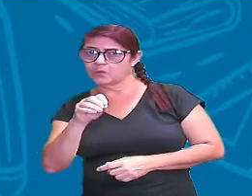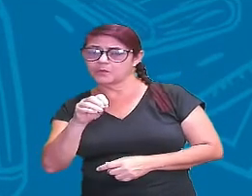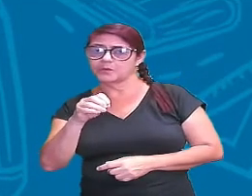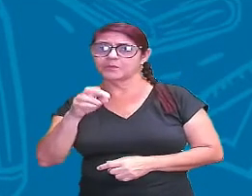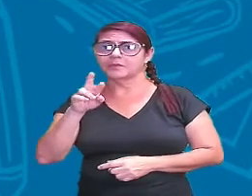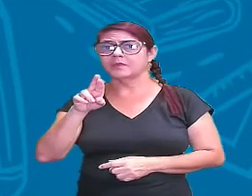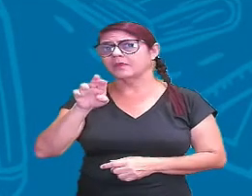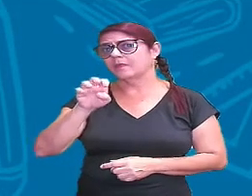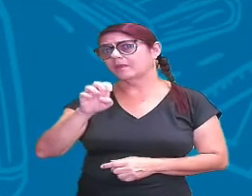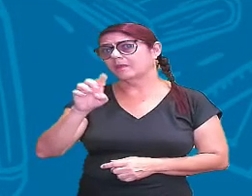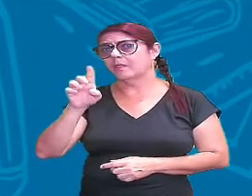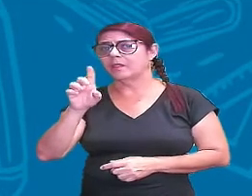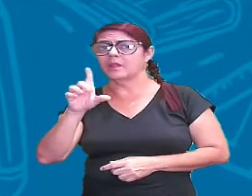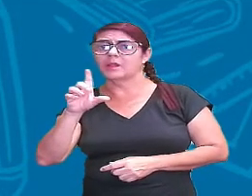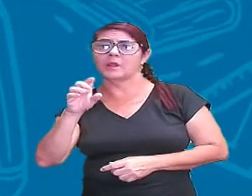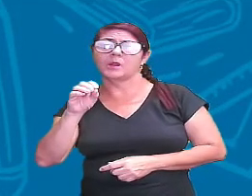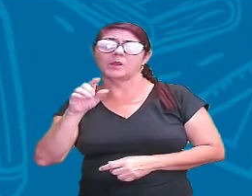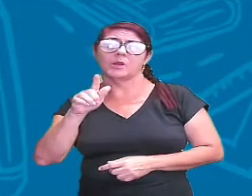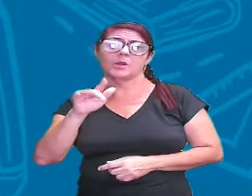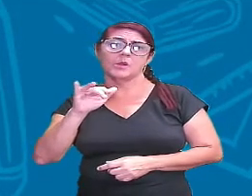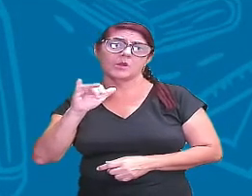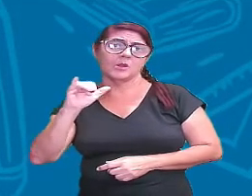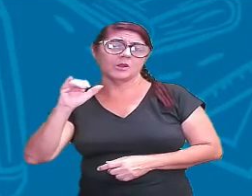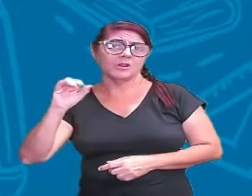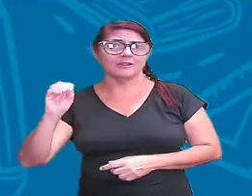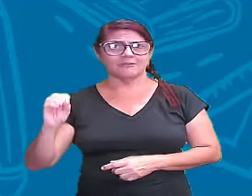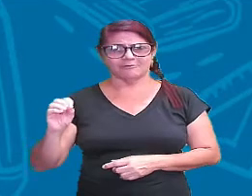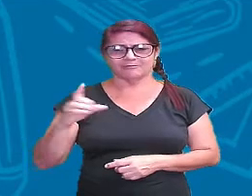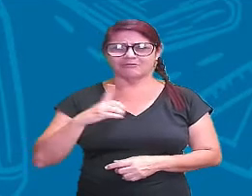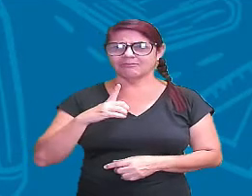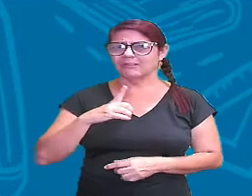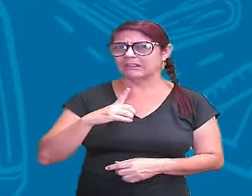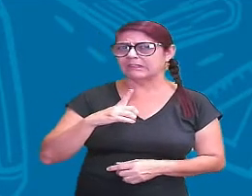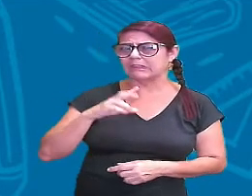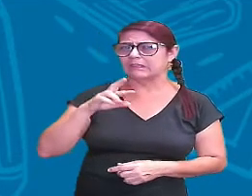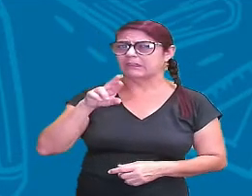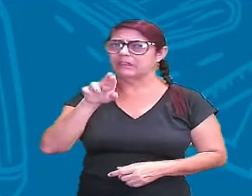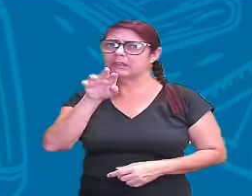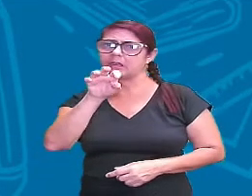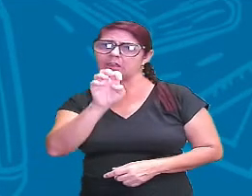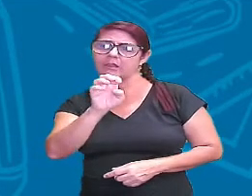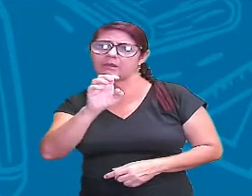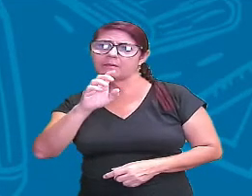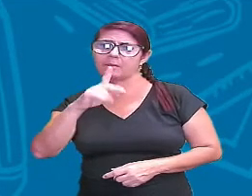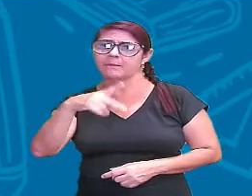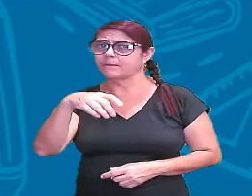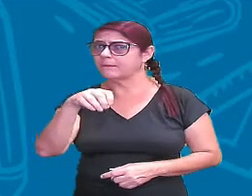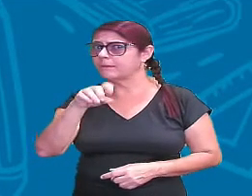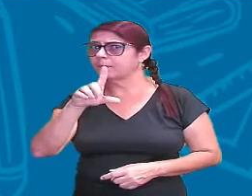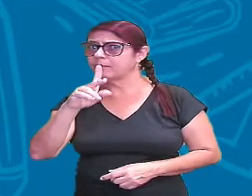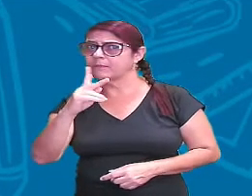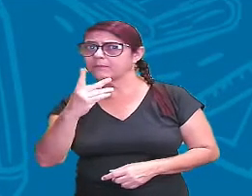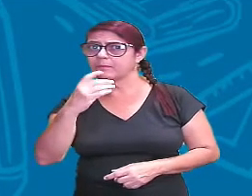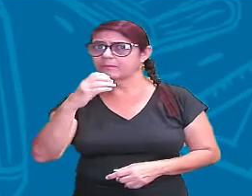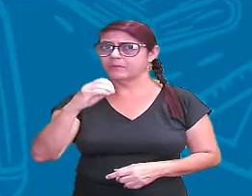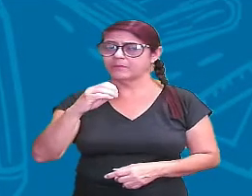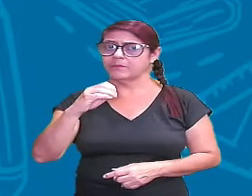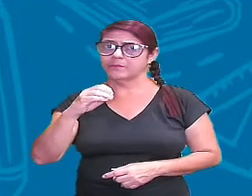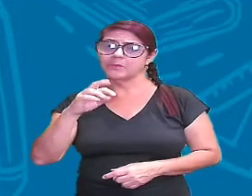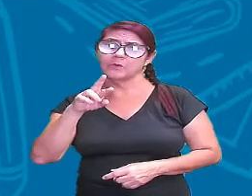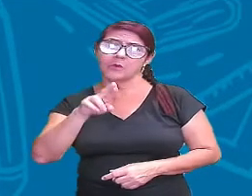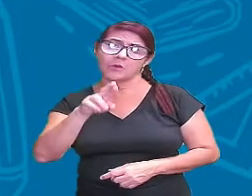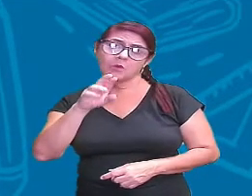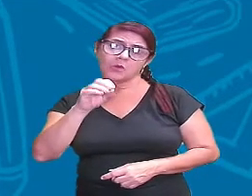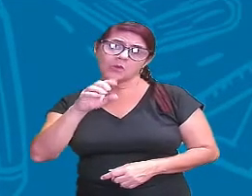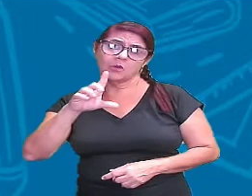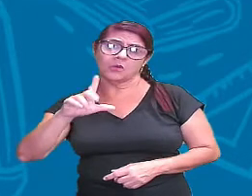relógio, na segunda linha temos repolho, rolha. Na terceira linha